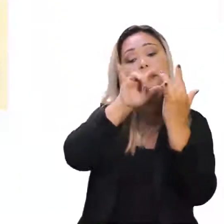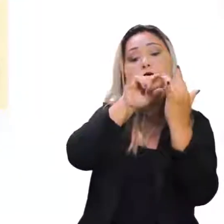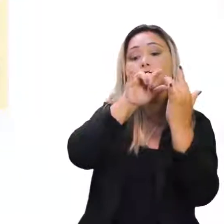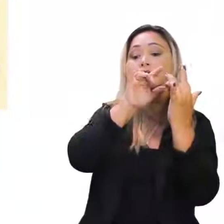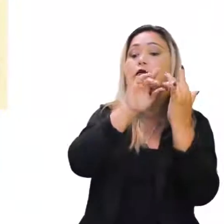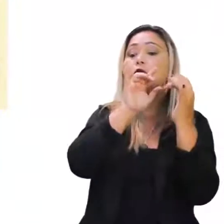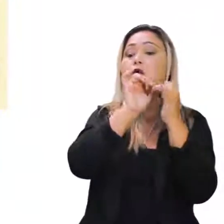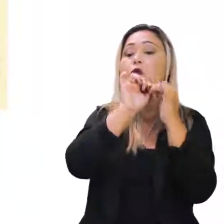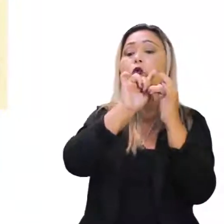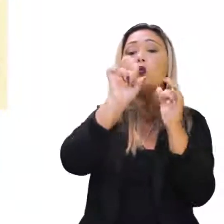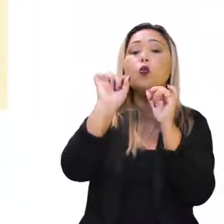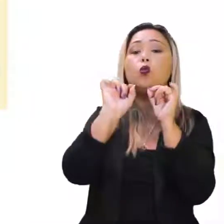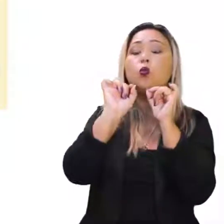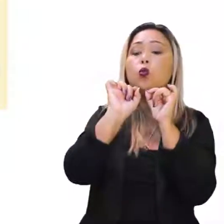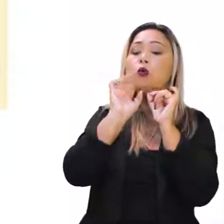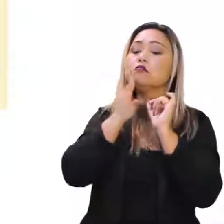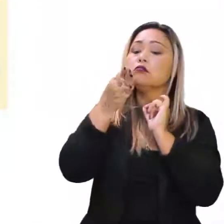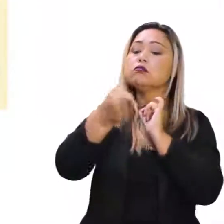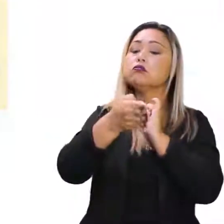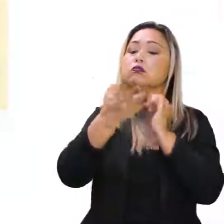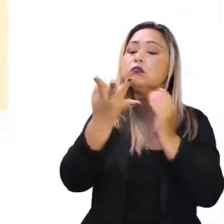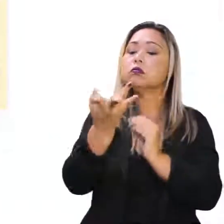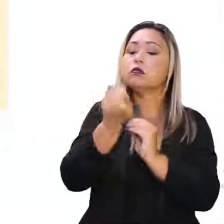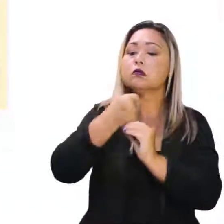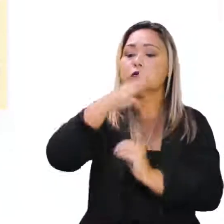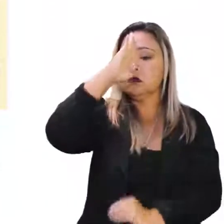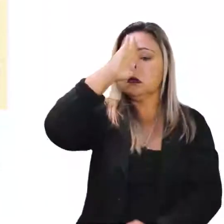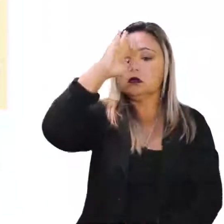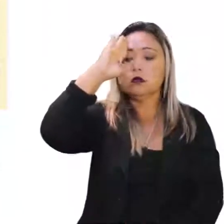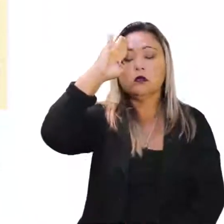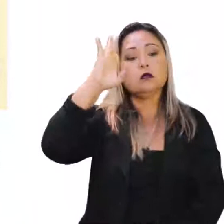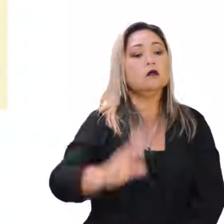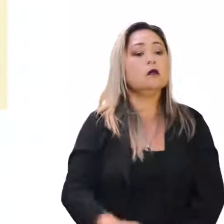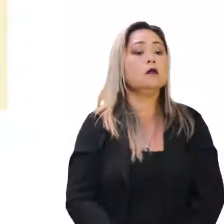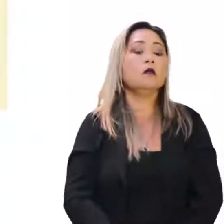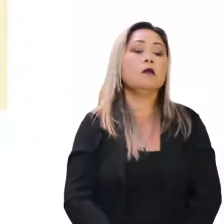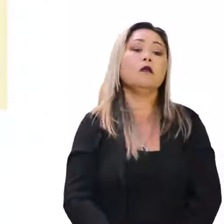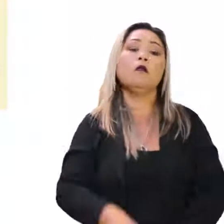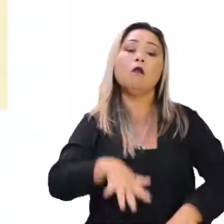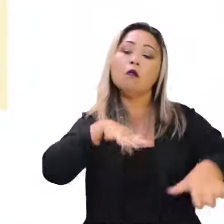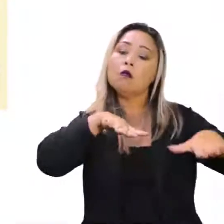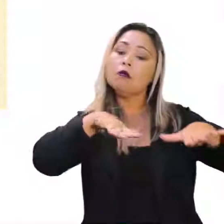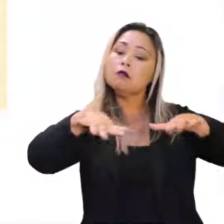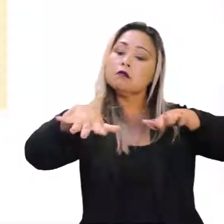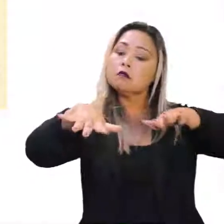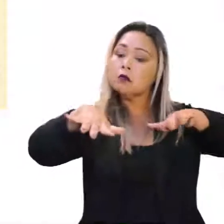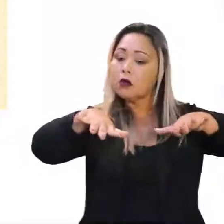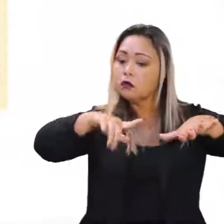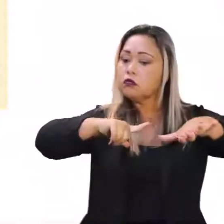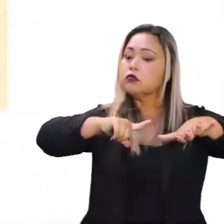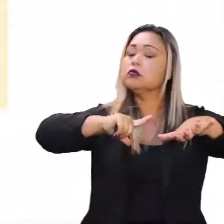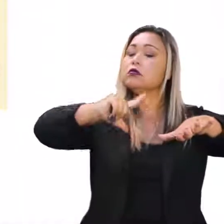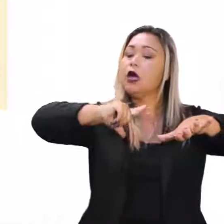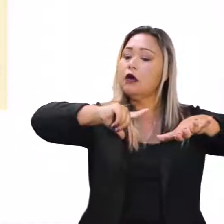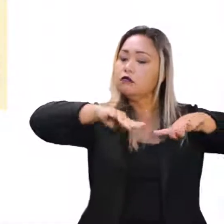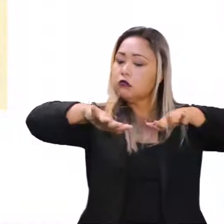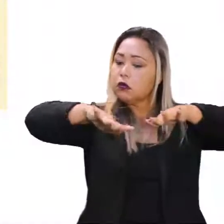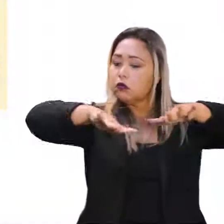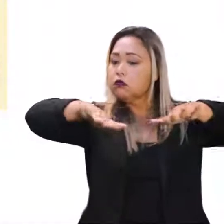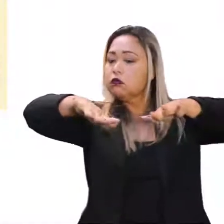mais esmiuçadamente a arte acadêmica. A arte acadêmica é o movimento cultural na Europa do